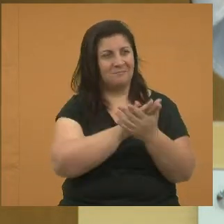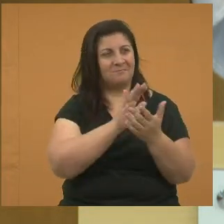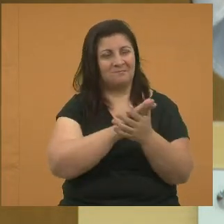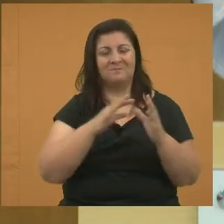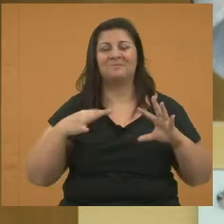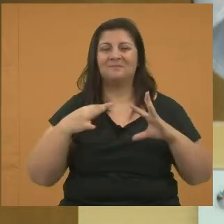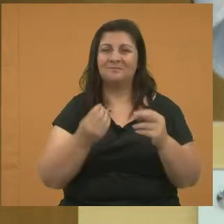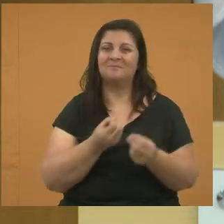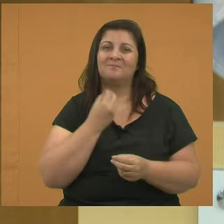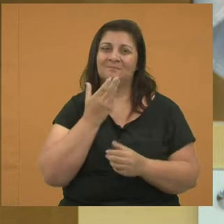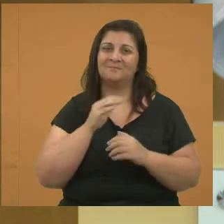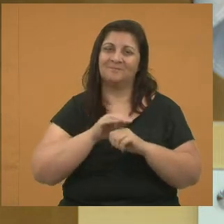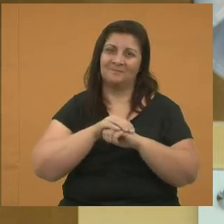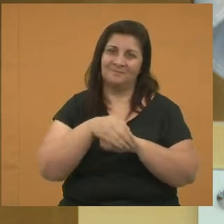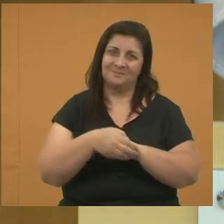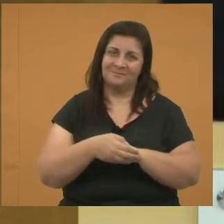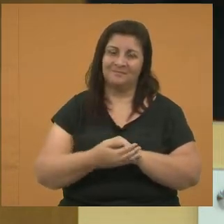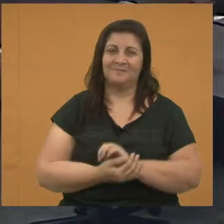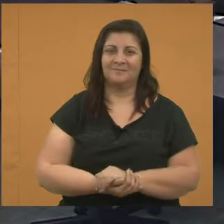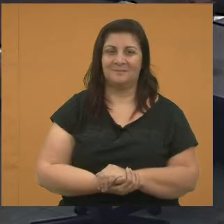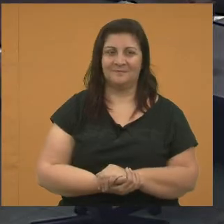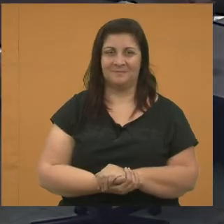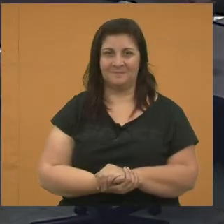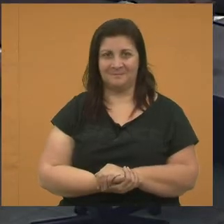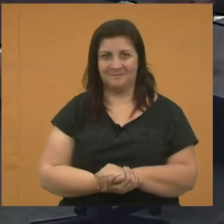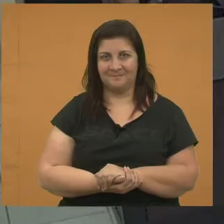todos e boa noite.